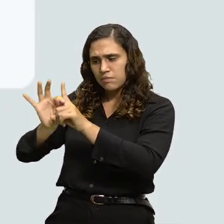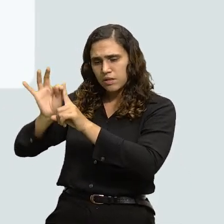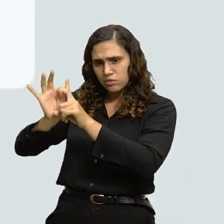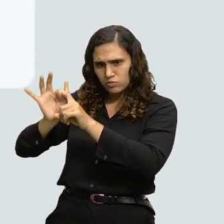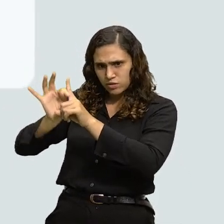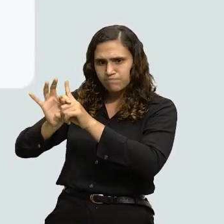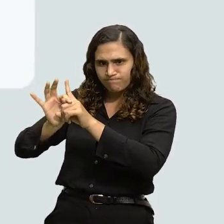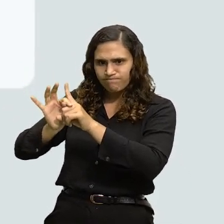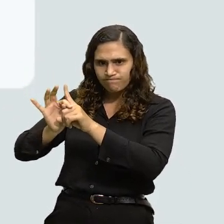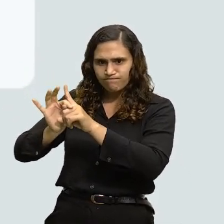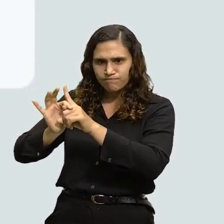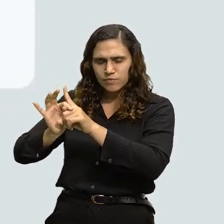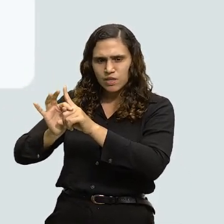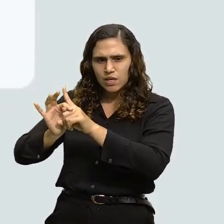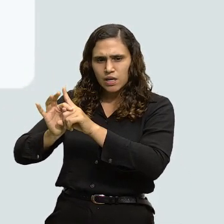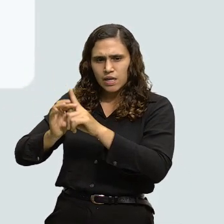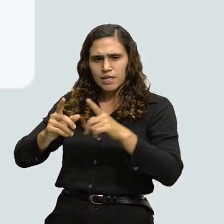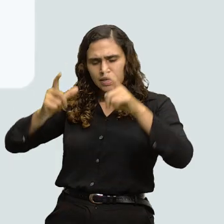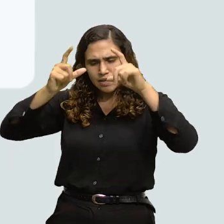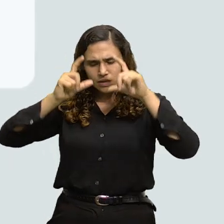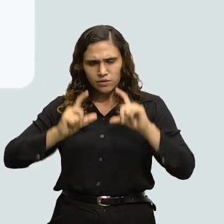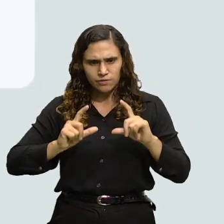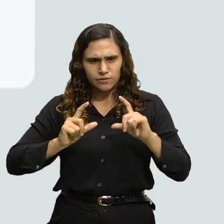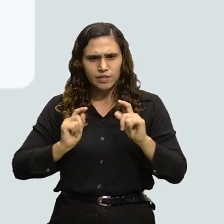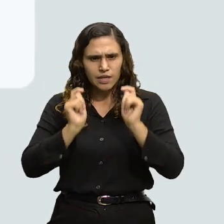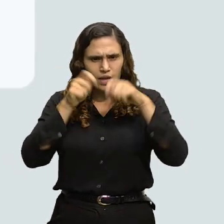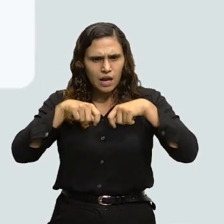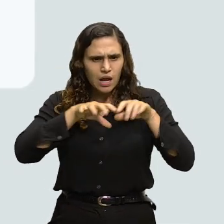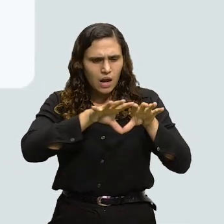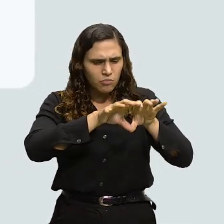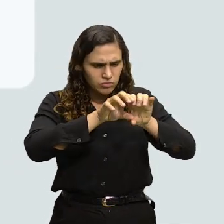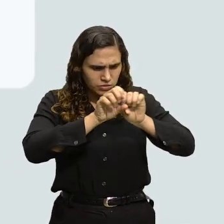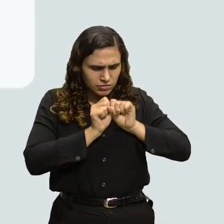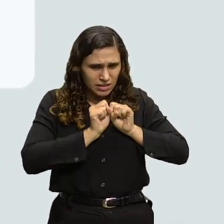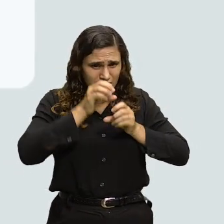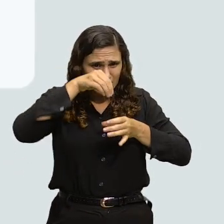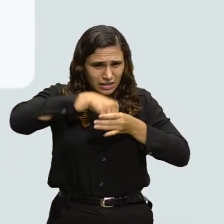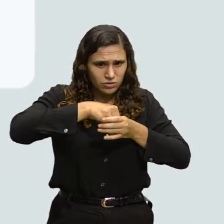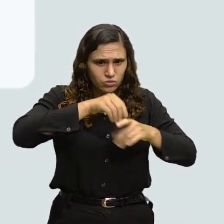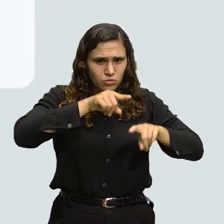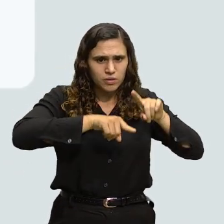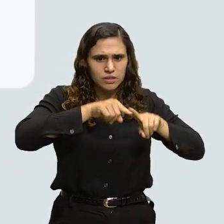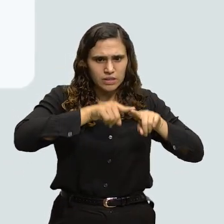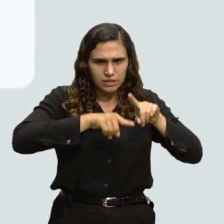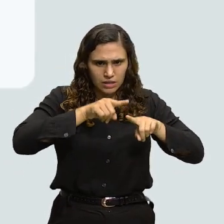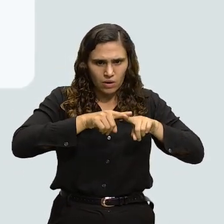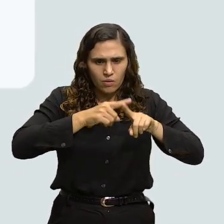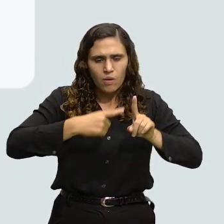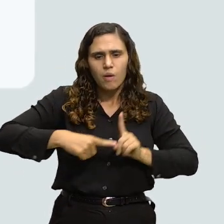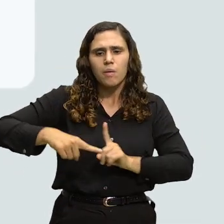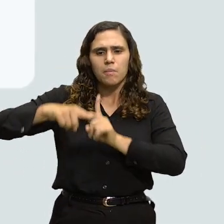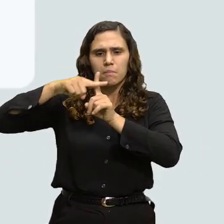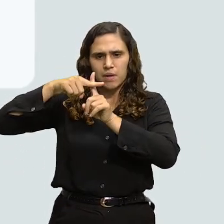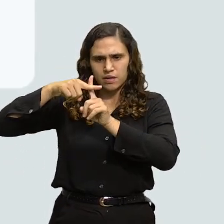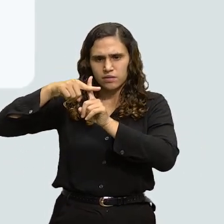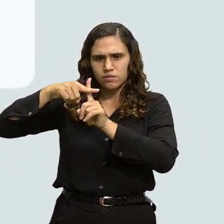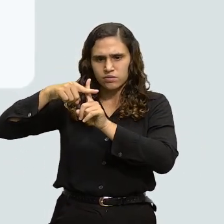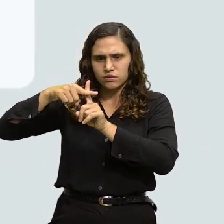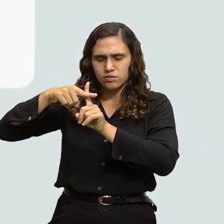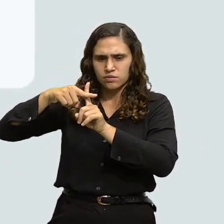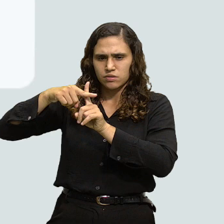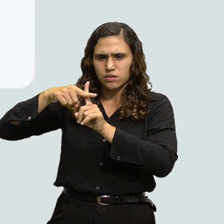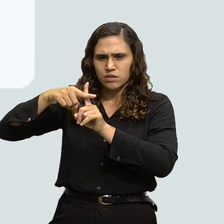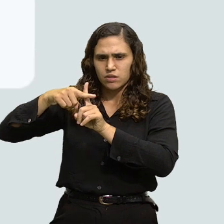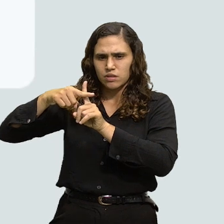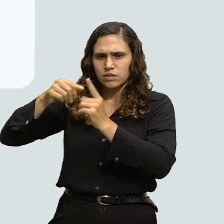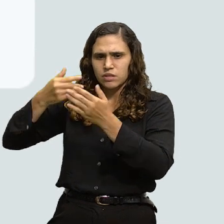o calor que é absorvido pela substância que está dentro dele, mais o calor que é cedido por alguma substância que está